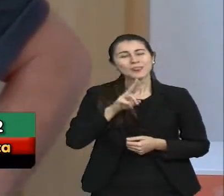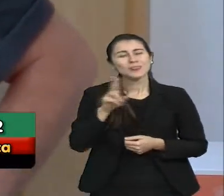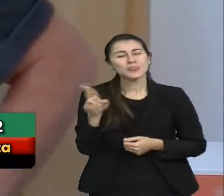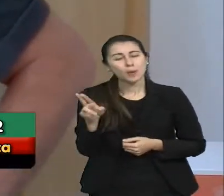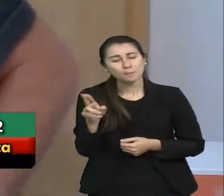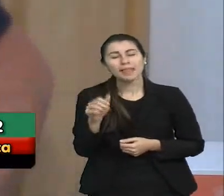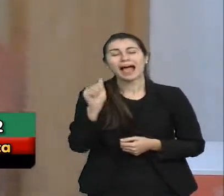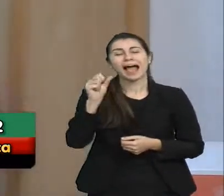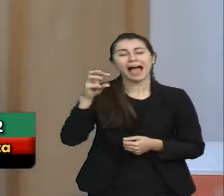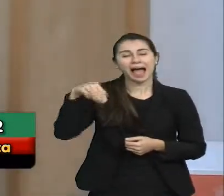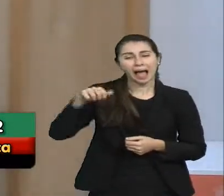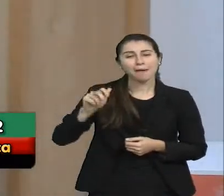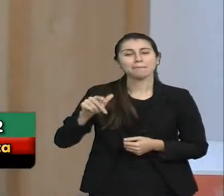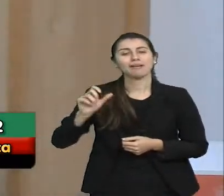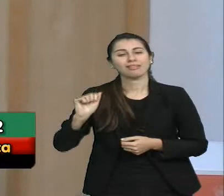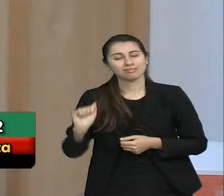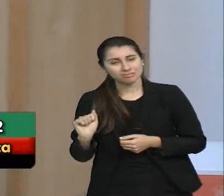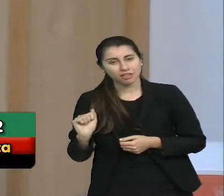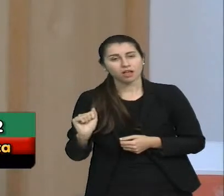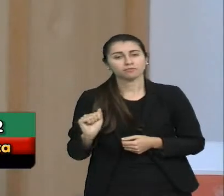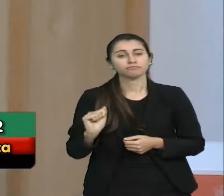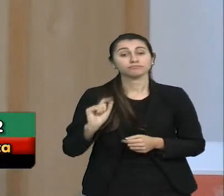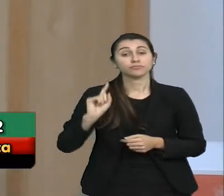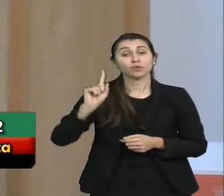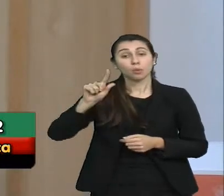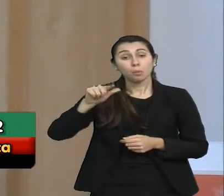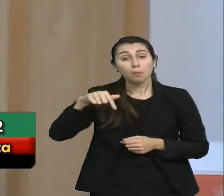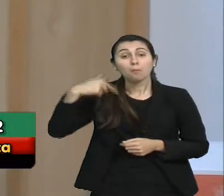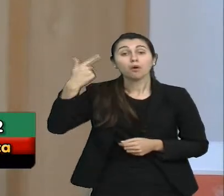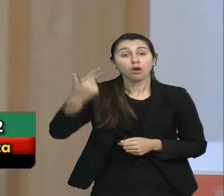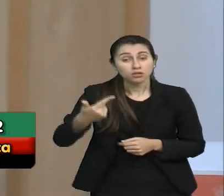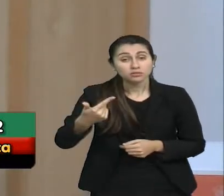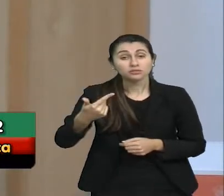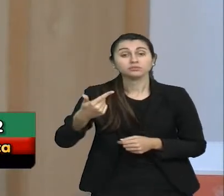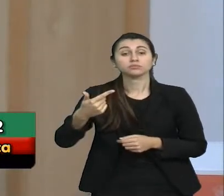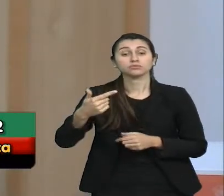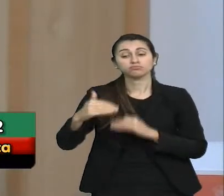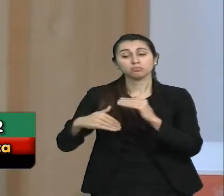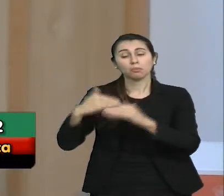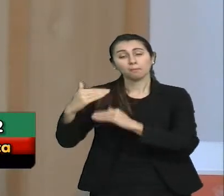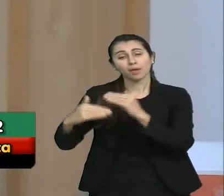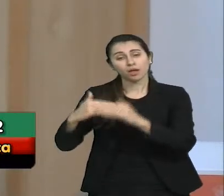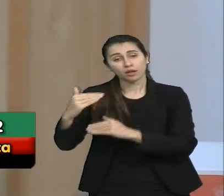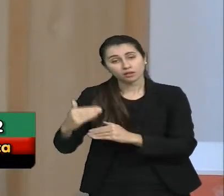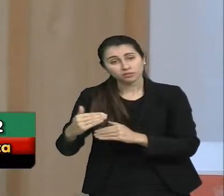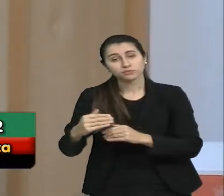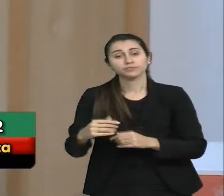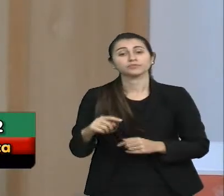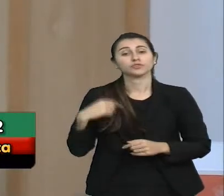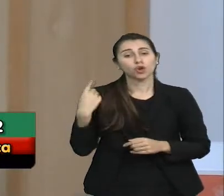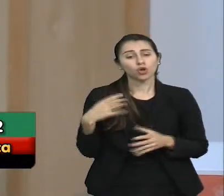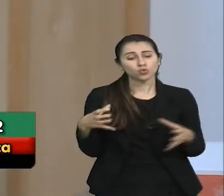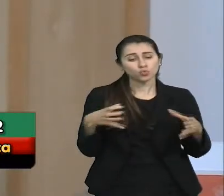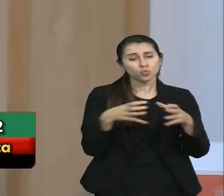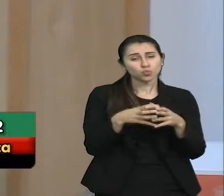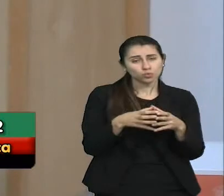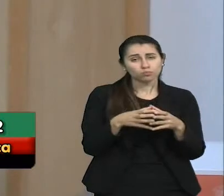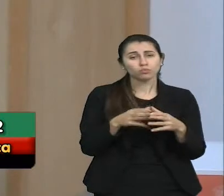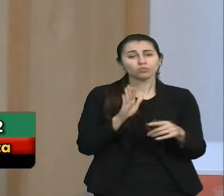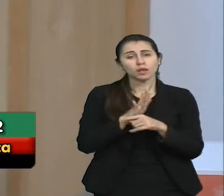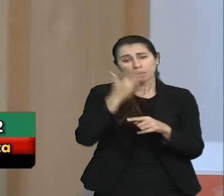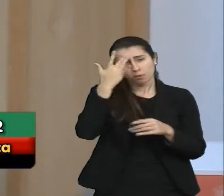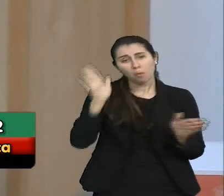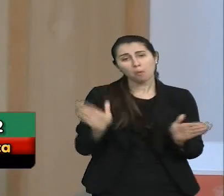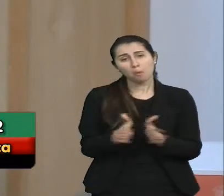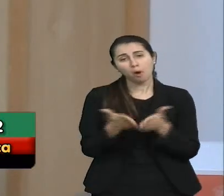perdoa, Amanda, qual seria o próximo passo? Uma sugestão. Nós, do Núcleo de População em Situação de Rua, estamos organizando e conseguimos uma sala